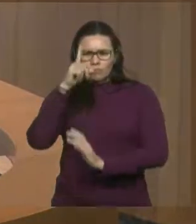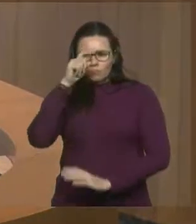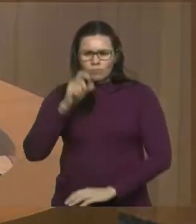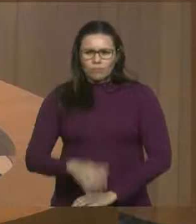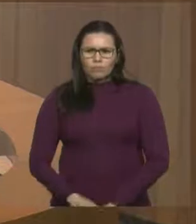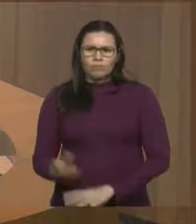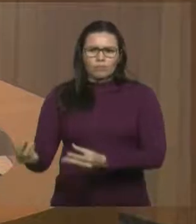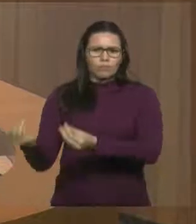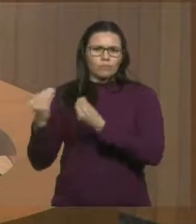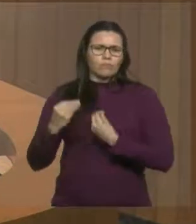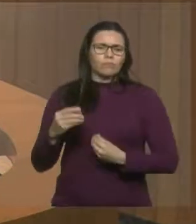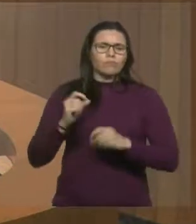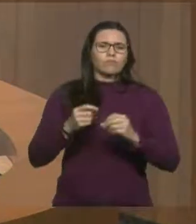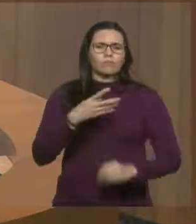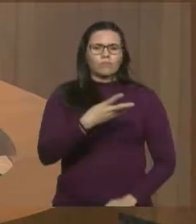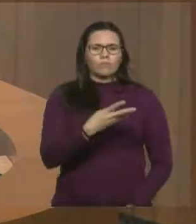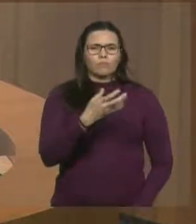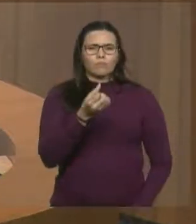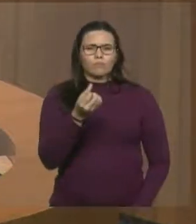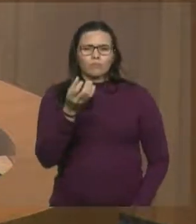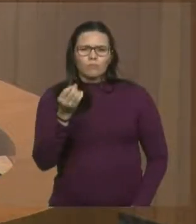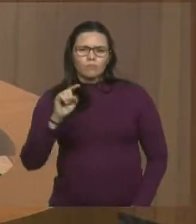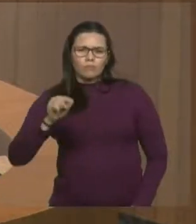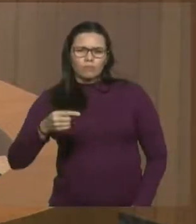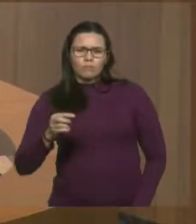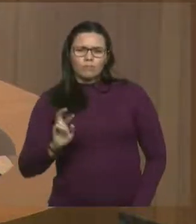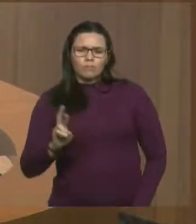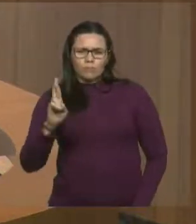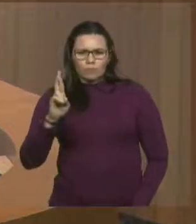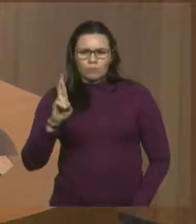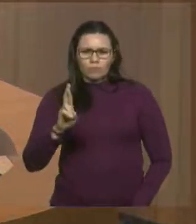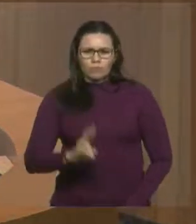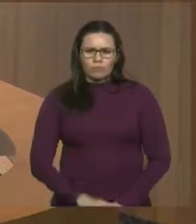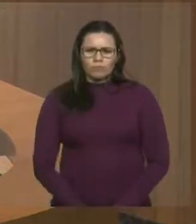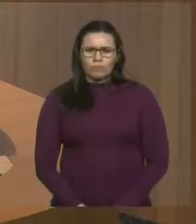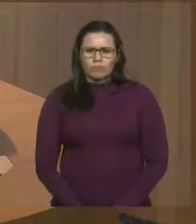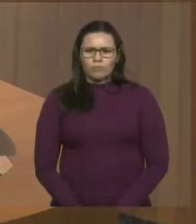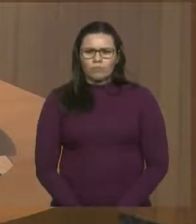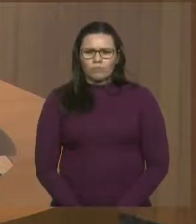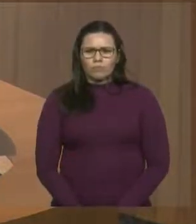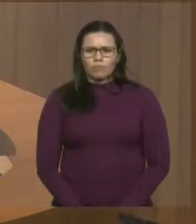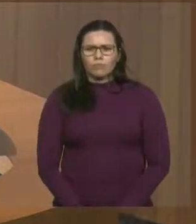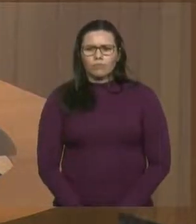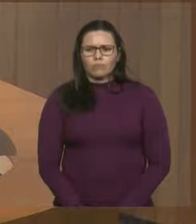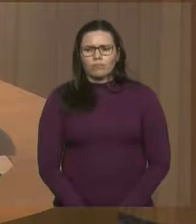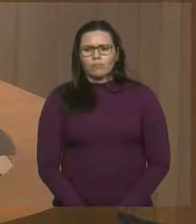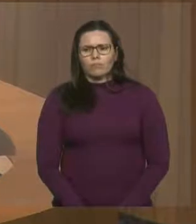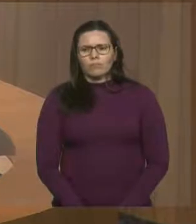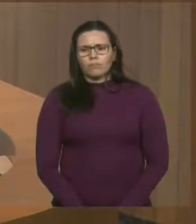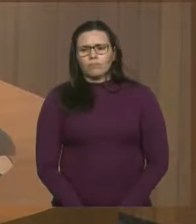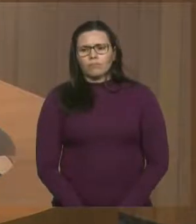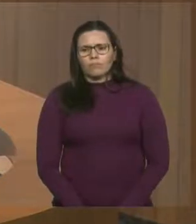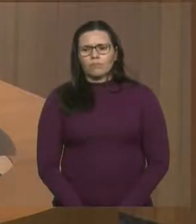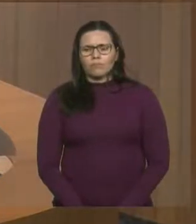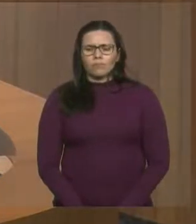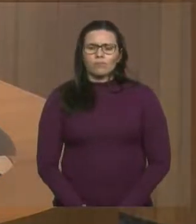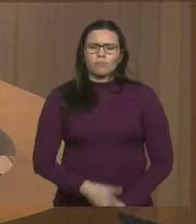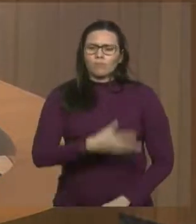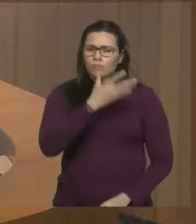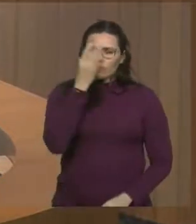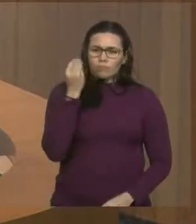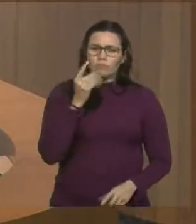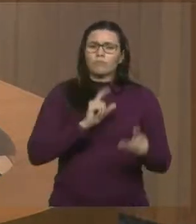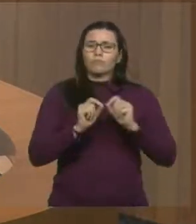R$460 mil por mês em termos de custo, excluindo essa questão da deterioração dos equipamentos. A conclusão que se